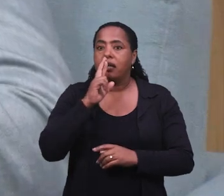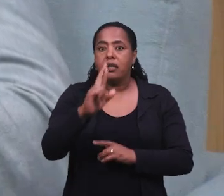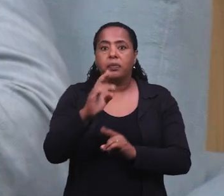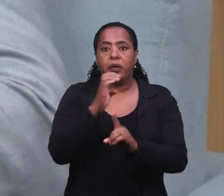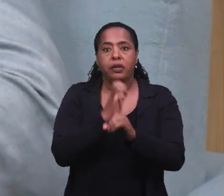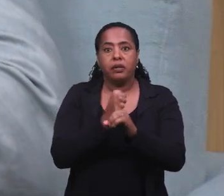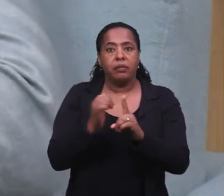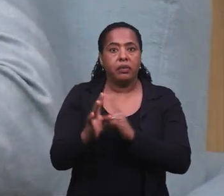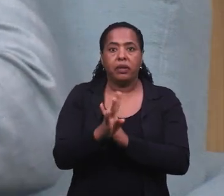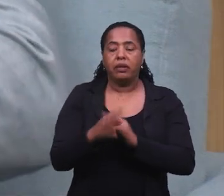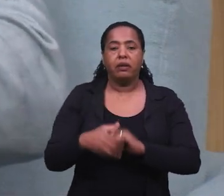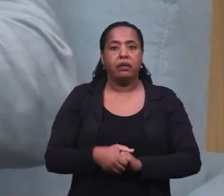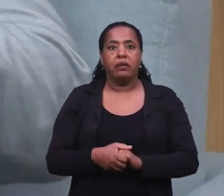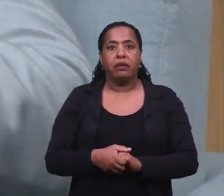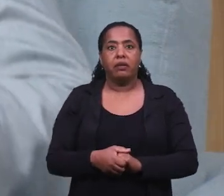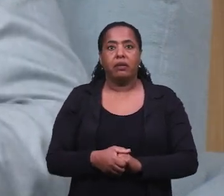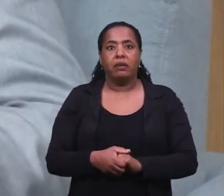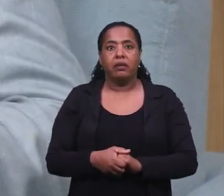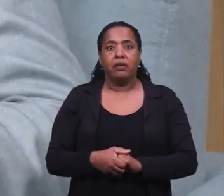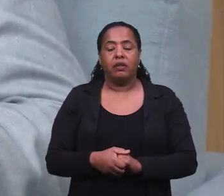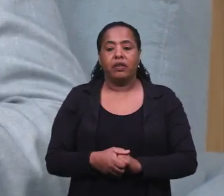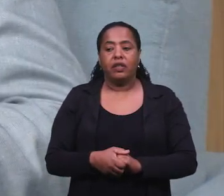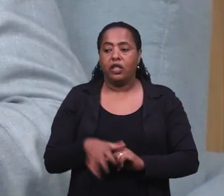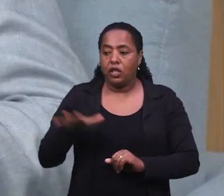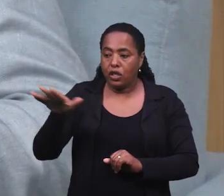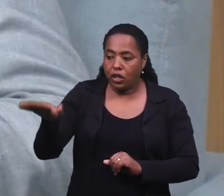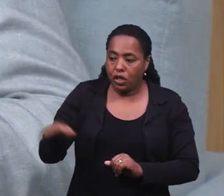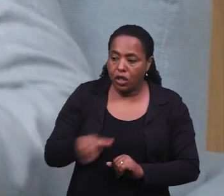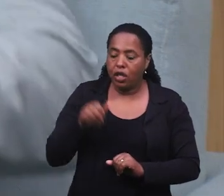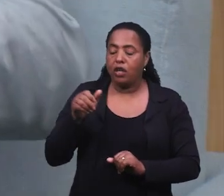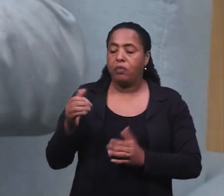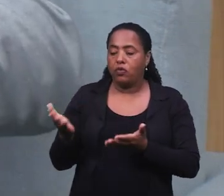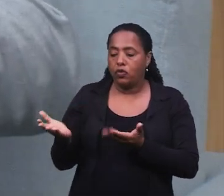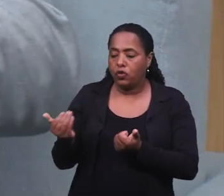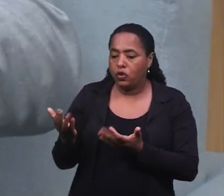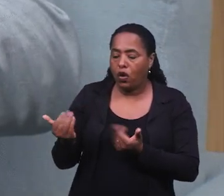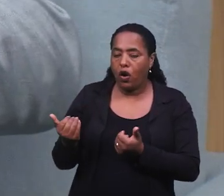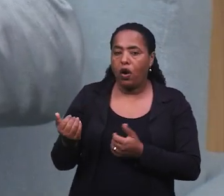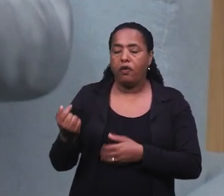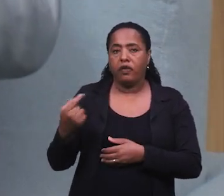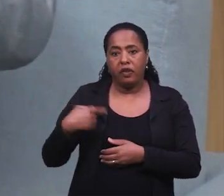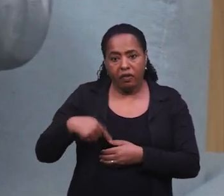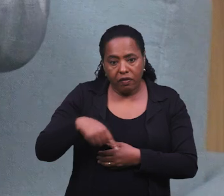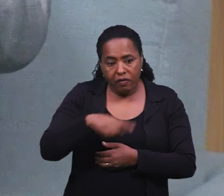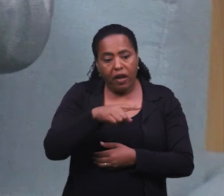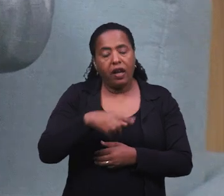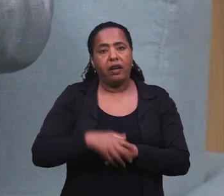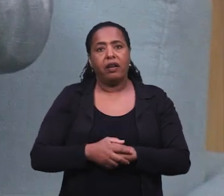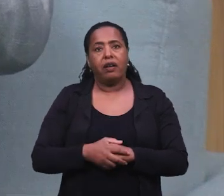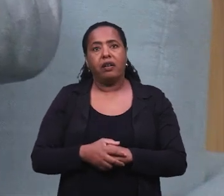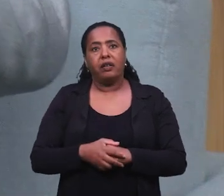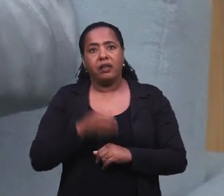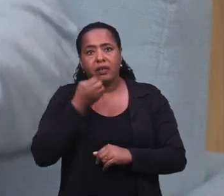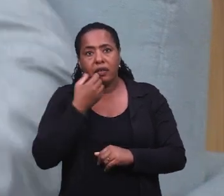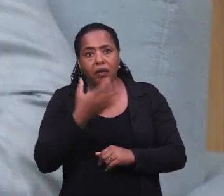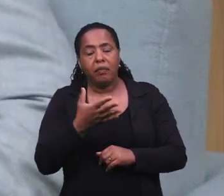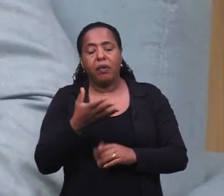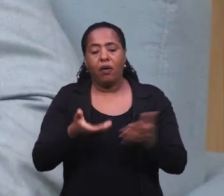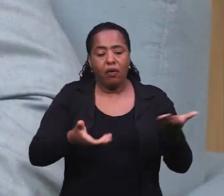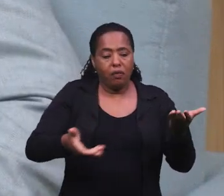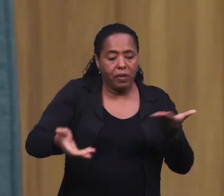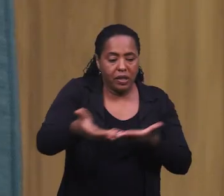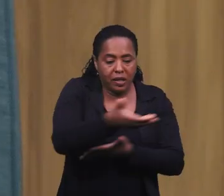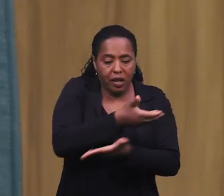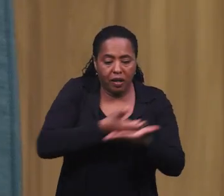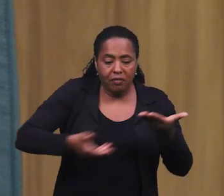os enfermeiros, tem os médicos, tem toda a equipe do hospital cuidando. Então não precisa da igreja se preocupar mais porque já está na mão do médico. É isso?